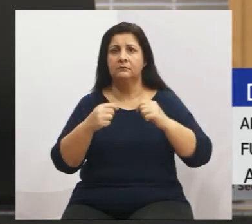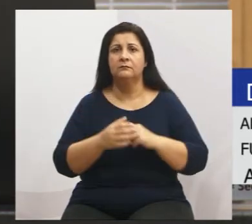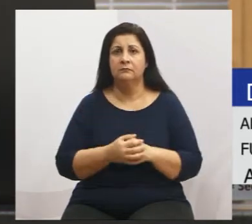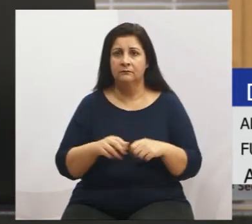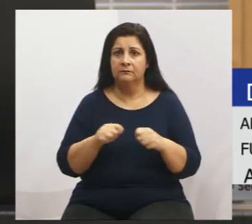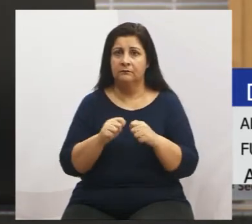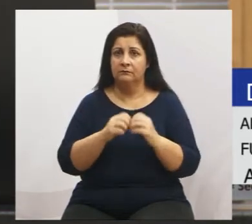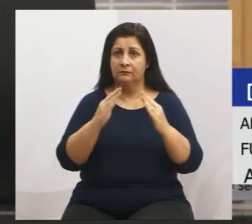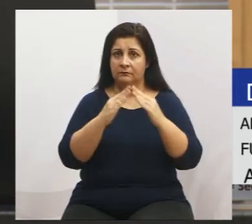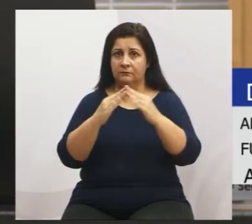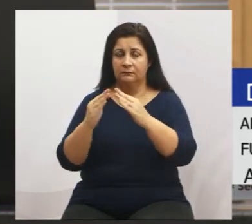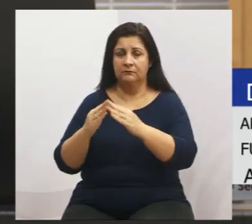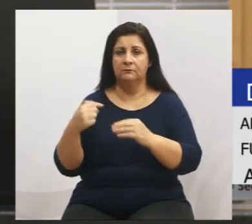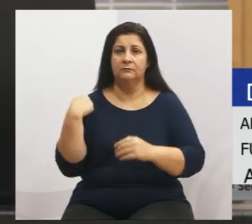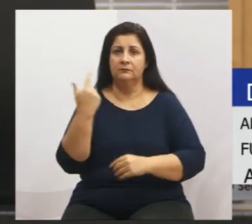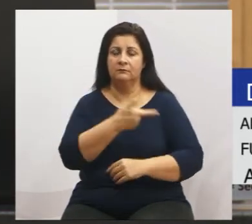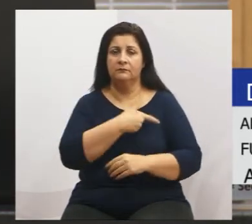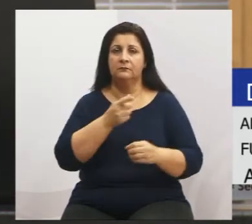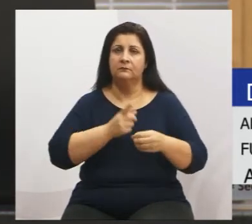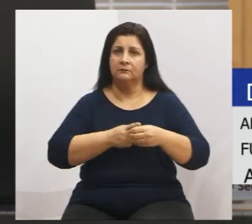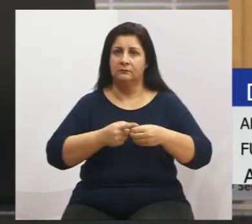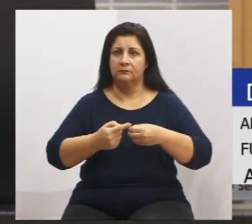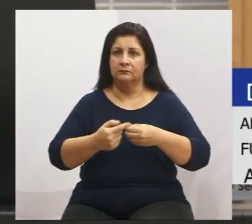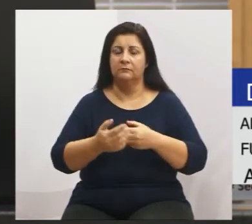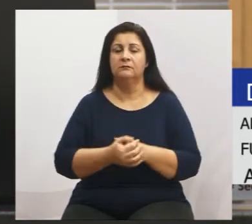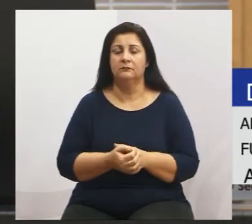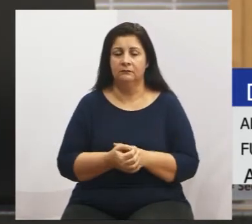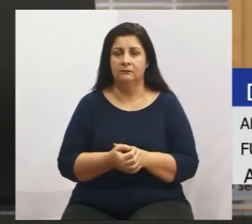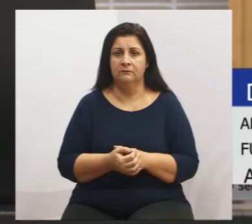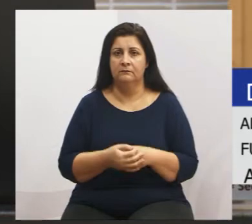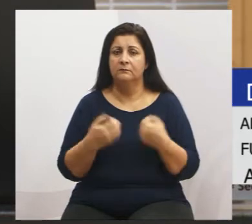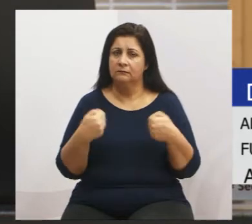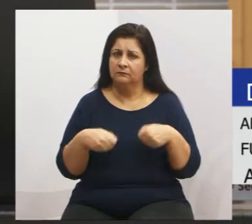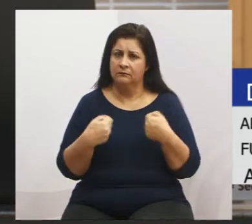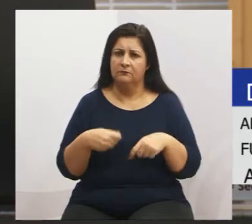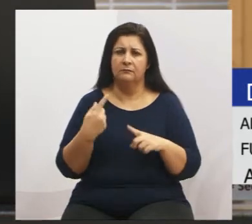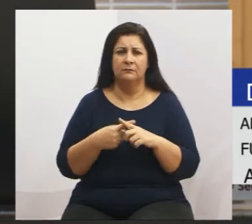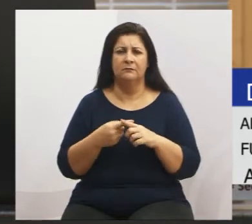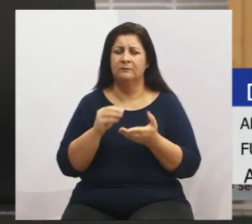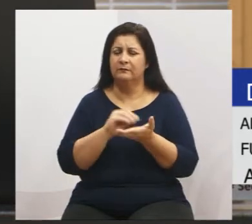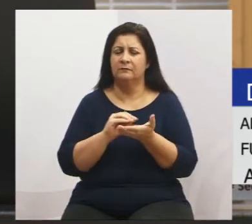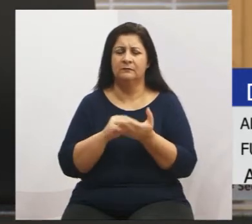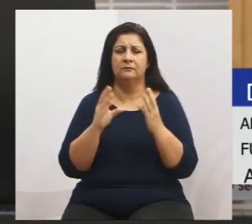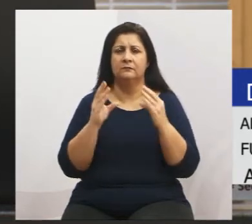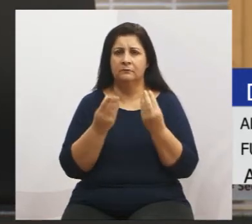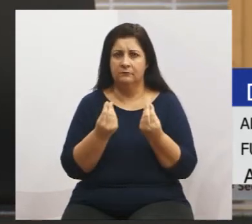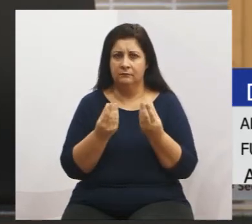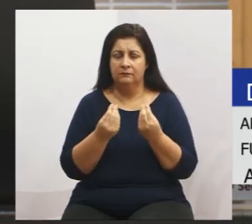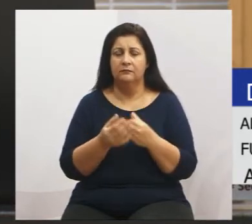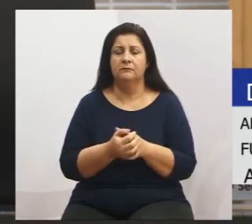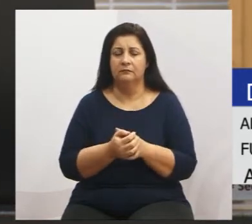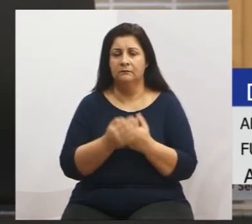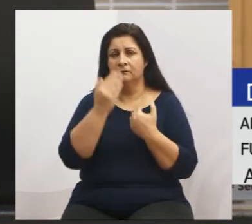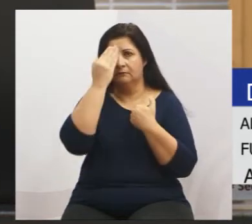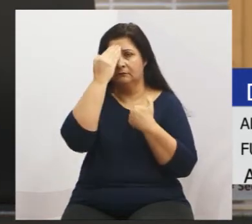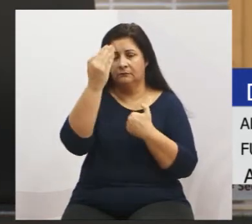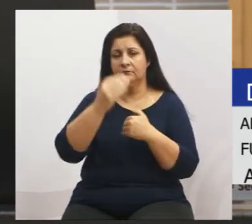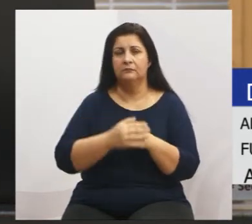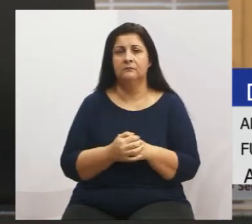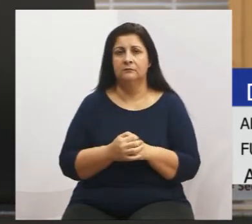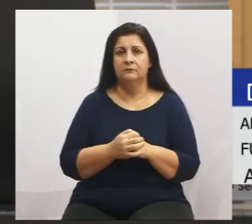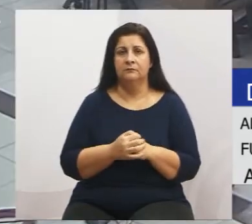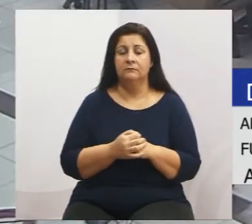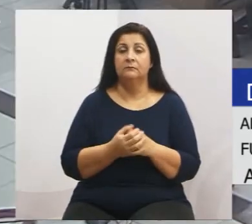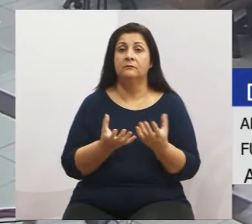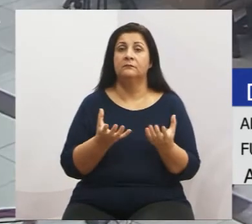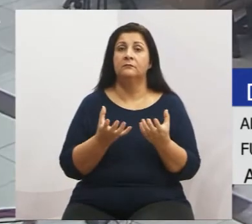fazer moradias em nosso município, que realmente está precisando, né? Porque o déficit é muito grande, viu? Obrigado pela... Imagina, Edgar, eu quero